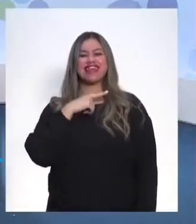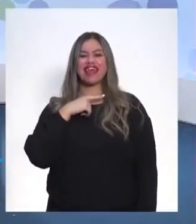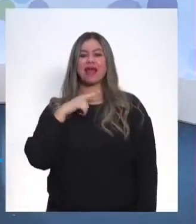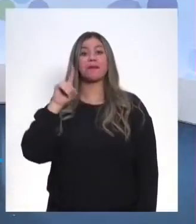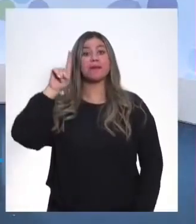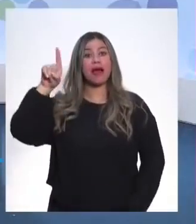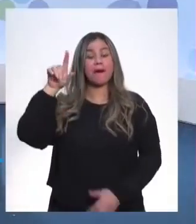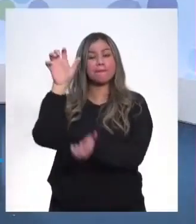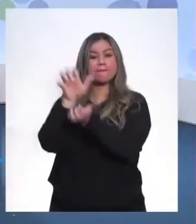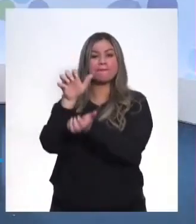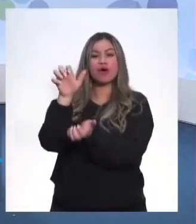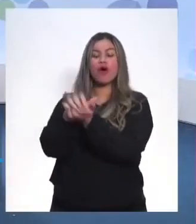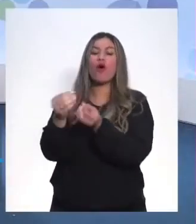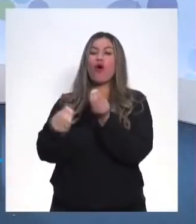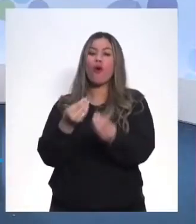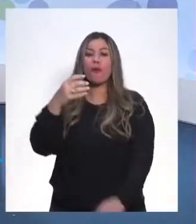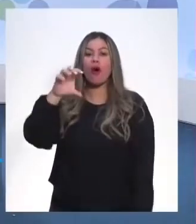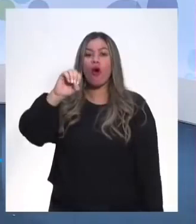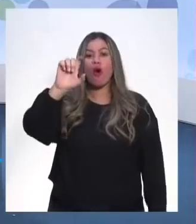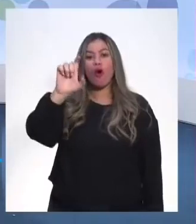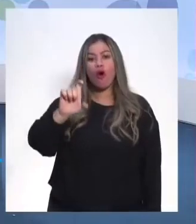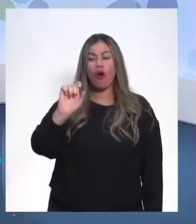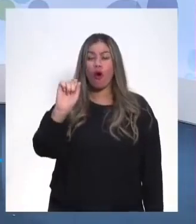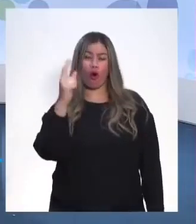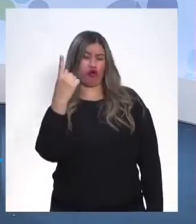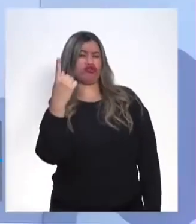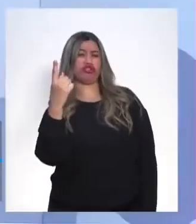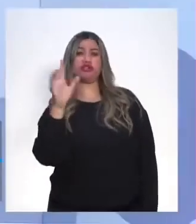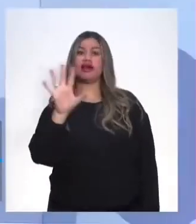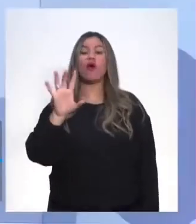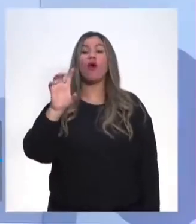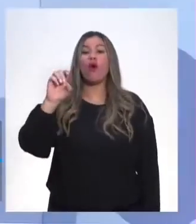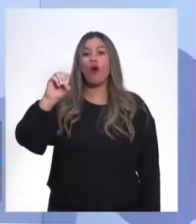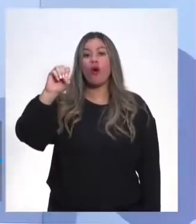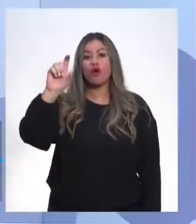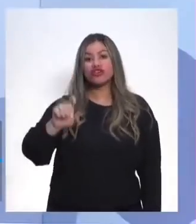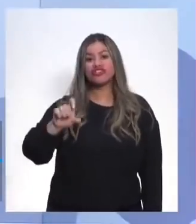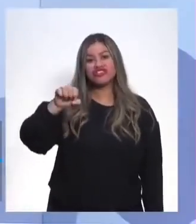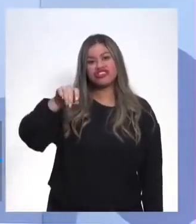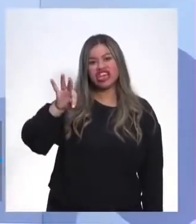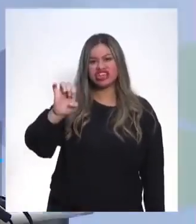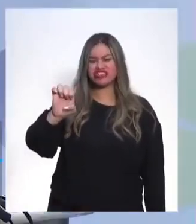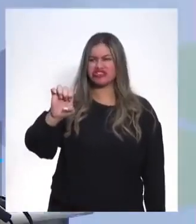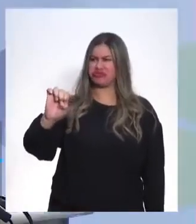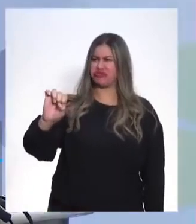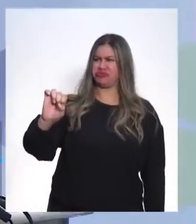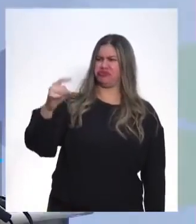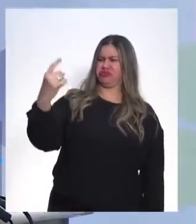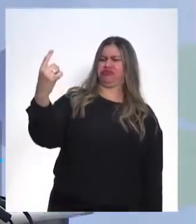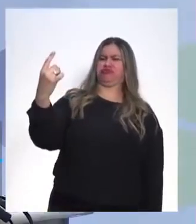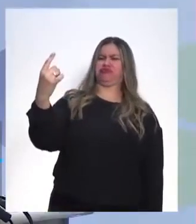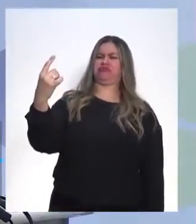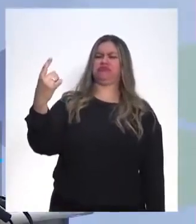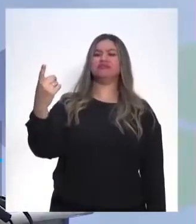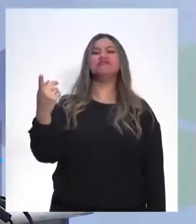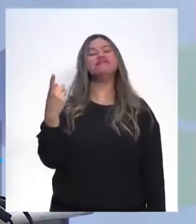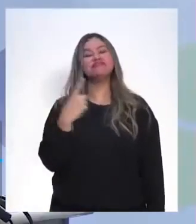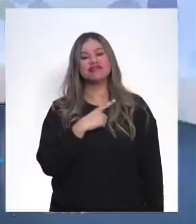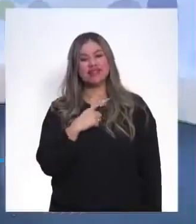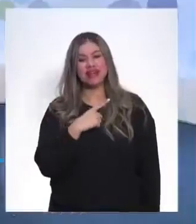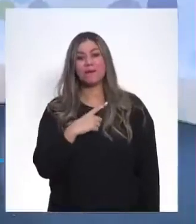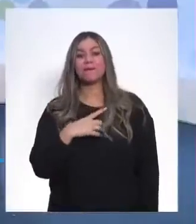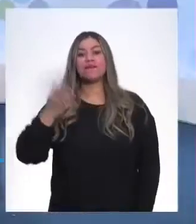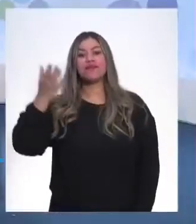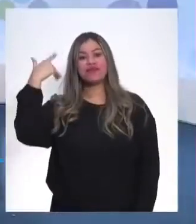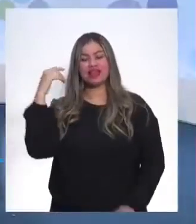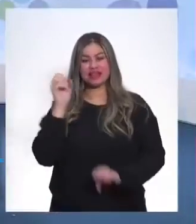oxente? Oxente. Lá no Ceará é mais Não é oxe mesmo. oxente, oxente. Oxente. Oxente. Pois é, ainda tem o temudo. Tem. Você sabe que quando eu ensinava inglês, Hércules,